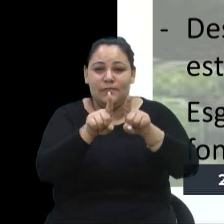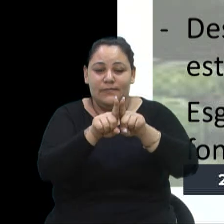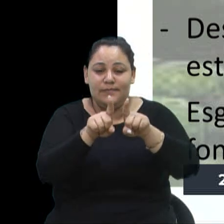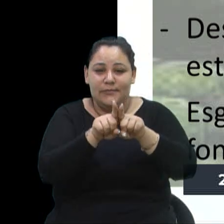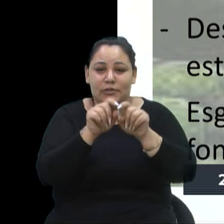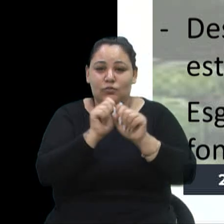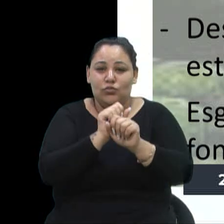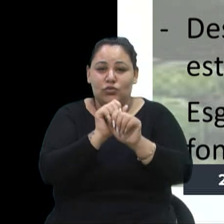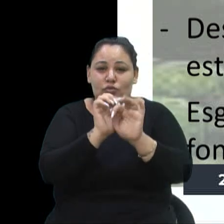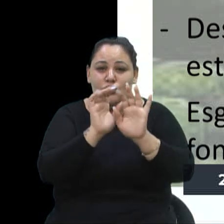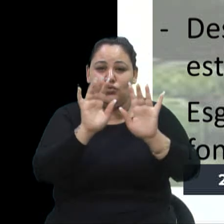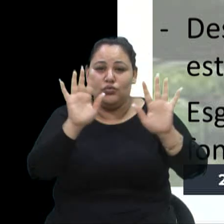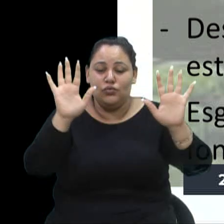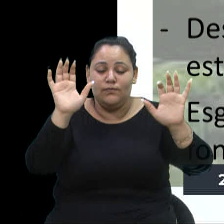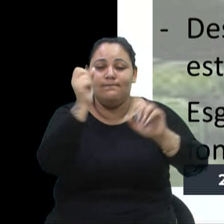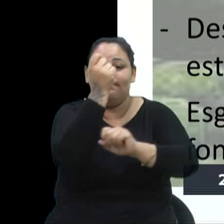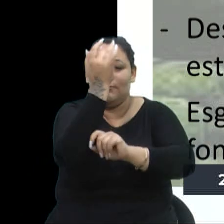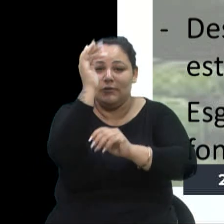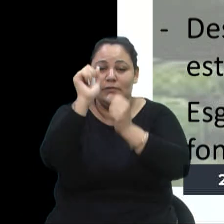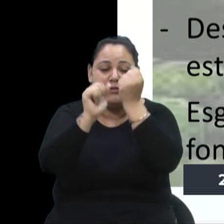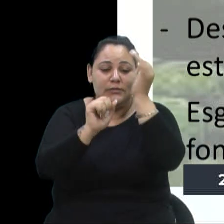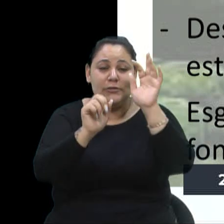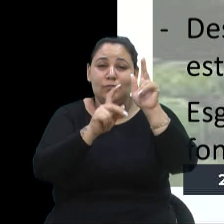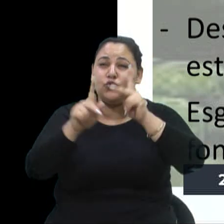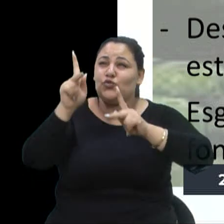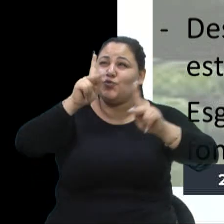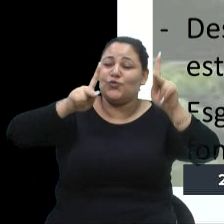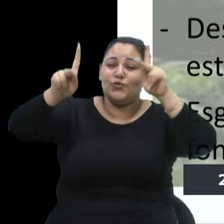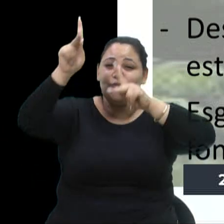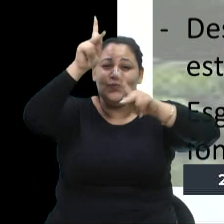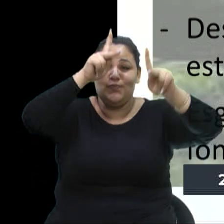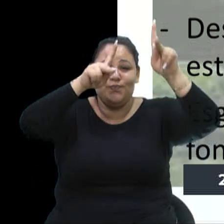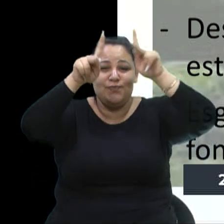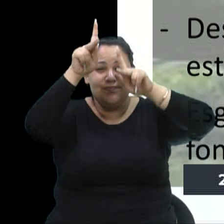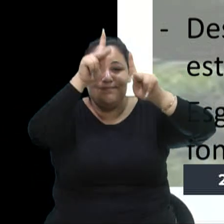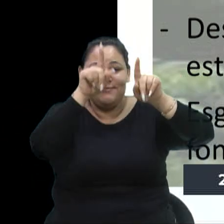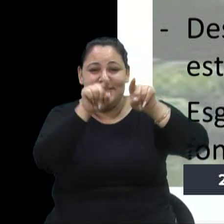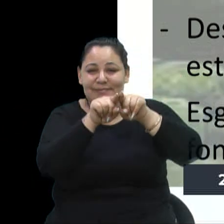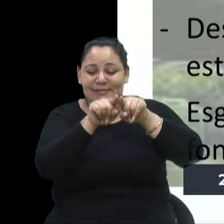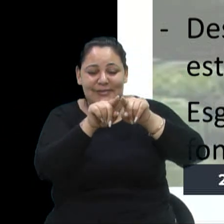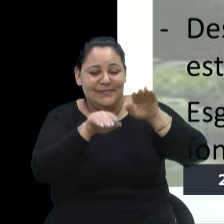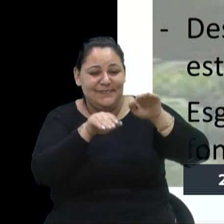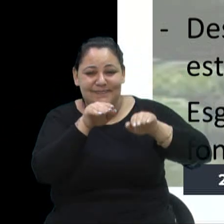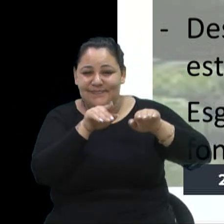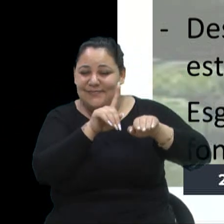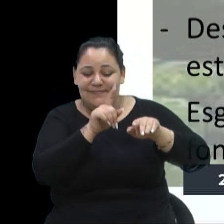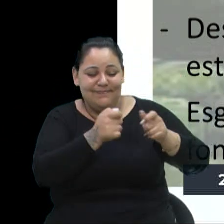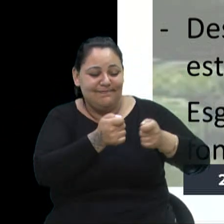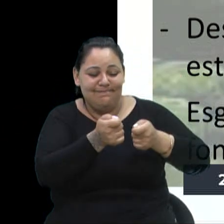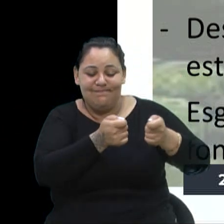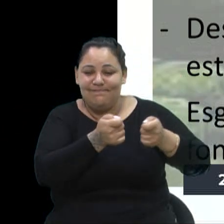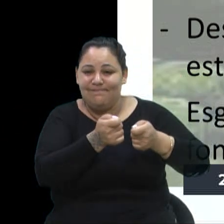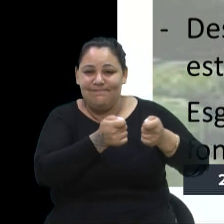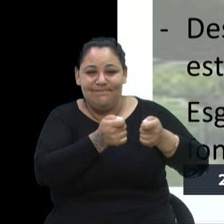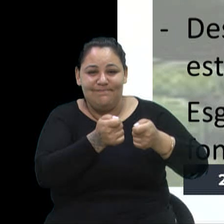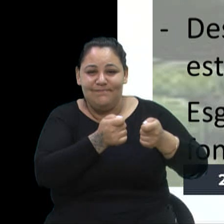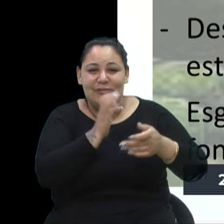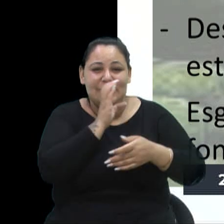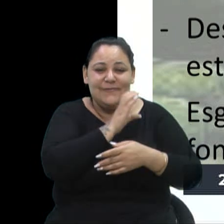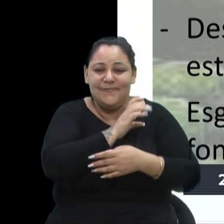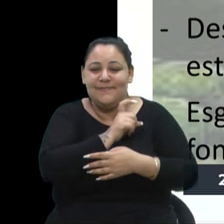oriundo do desmatamento e da poluição. O desequilíbrio climático, longos períodos de estiagem, enchentes, esgotamento